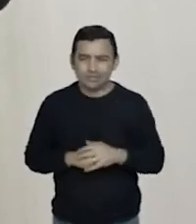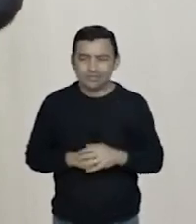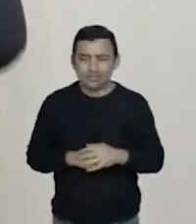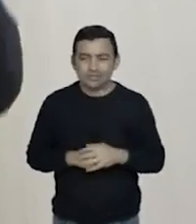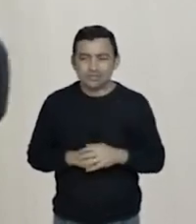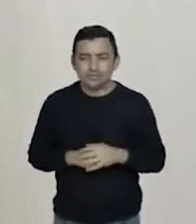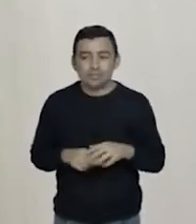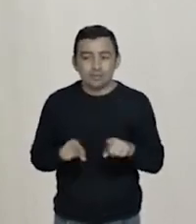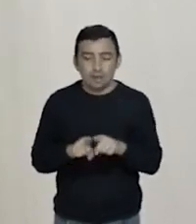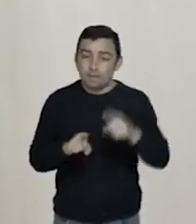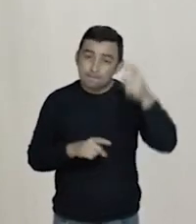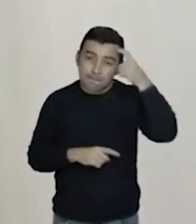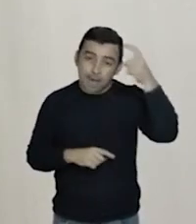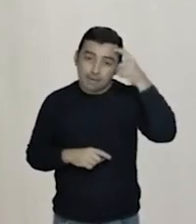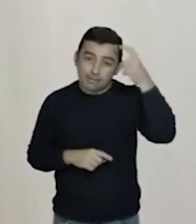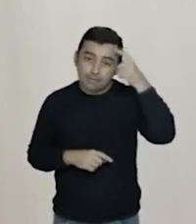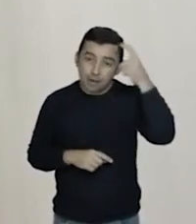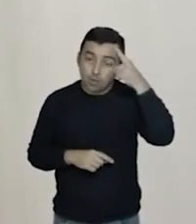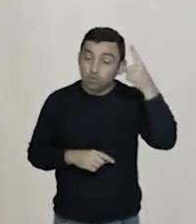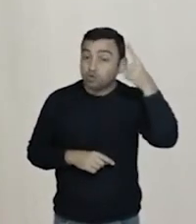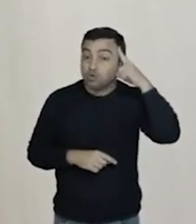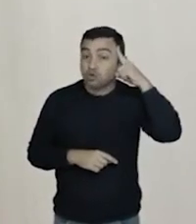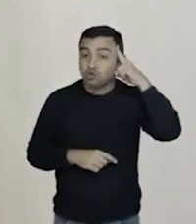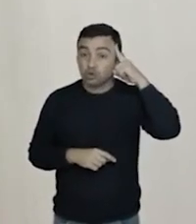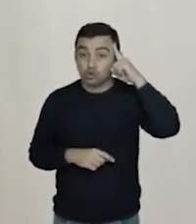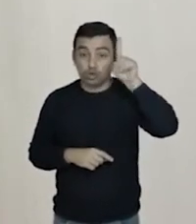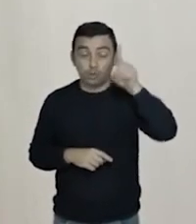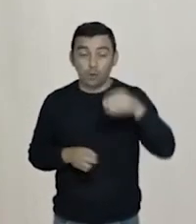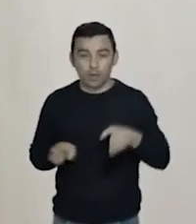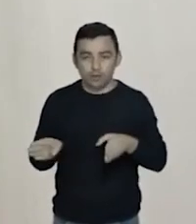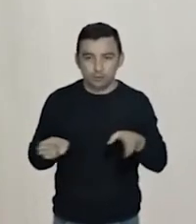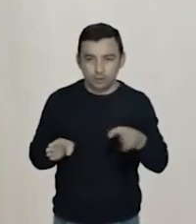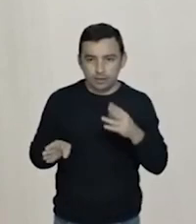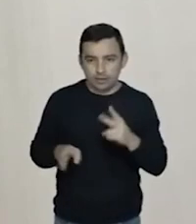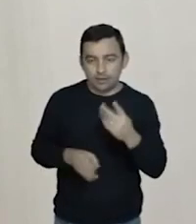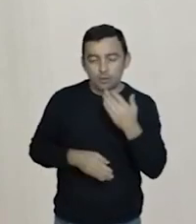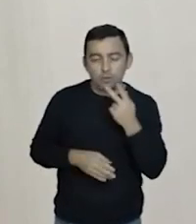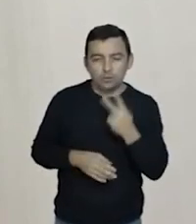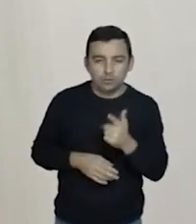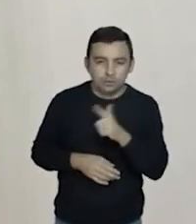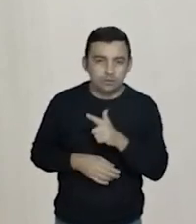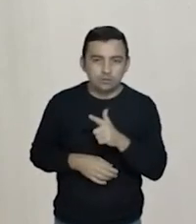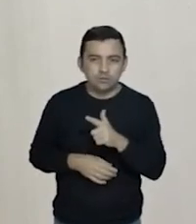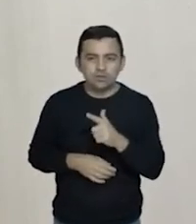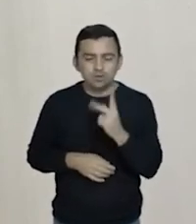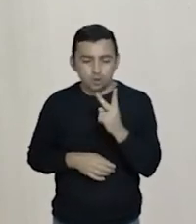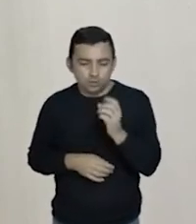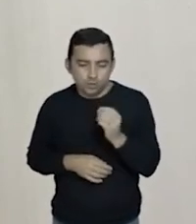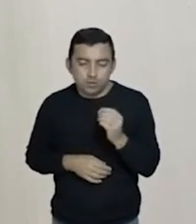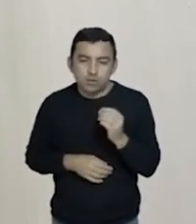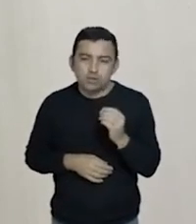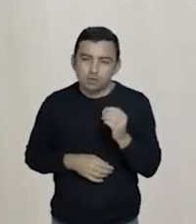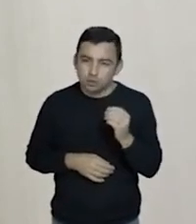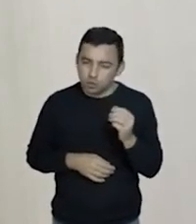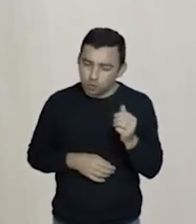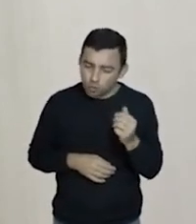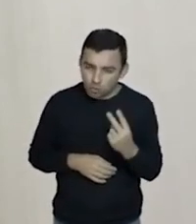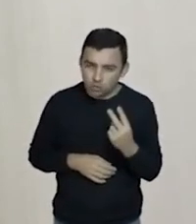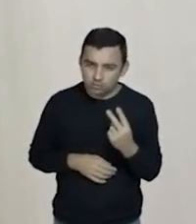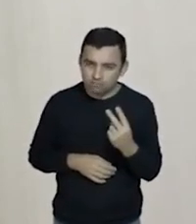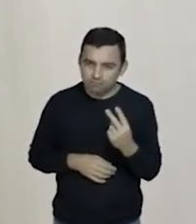pensar em algum dia e naquele momento ter pois em 2002 antídoto Nós levamos